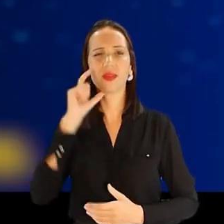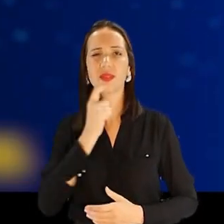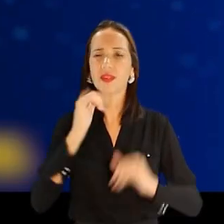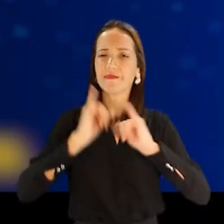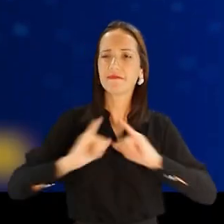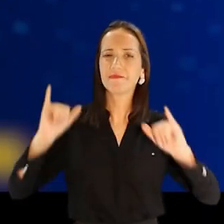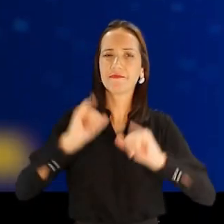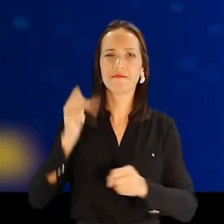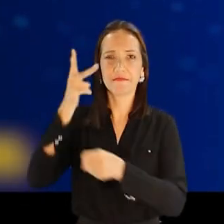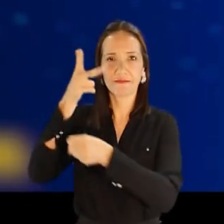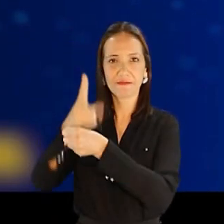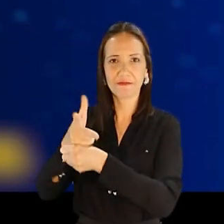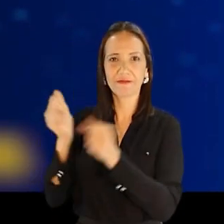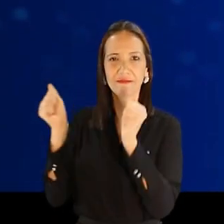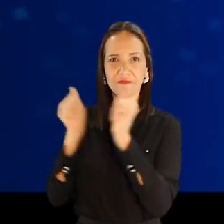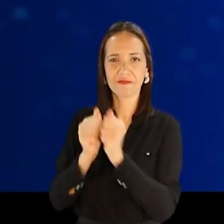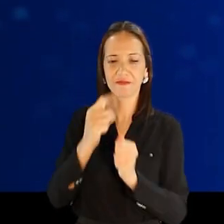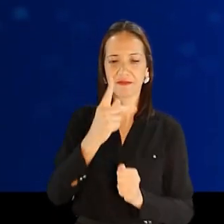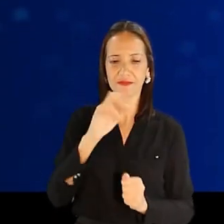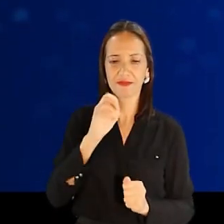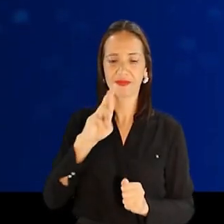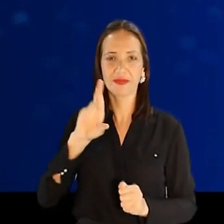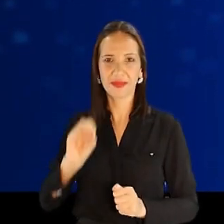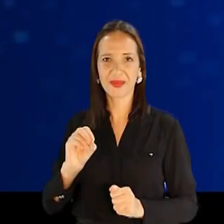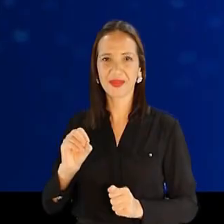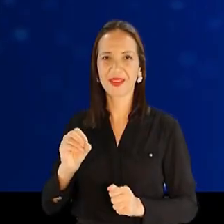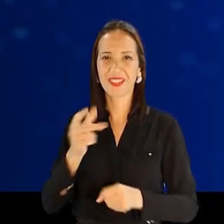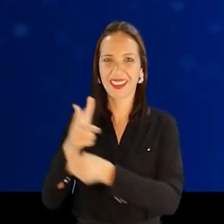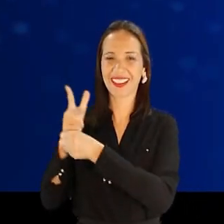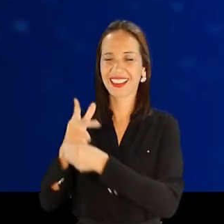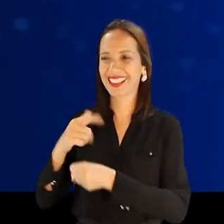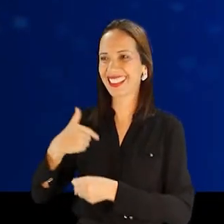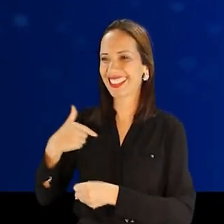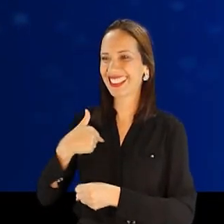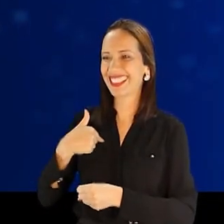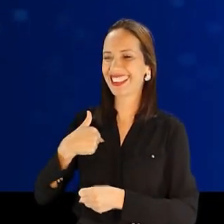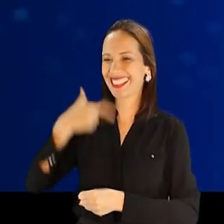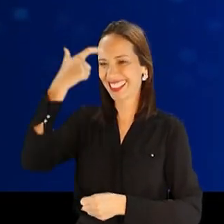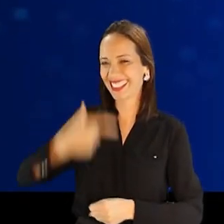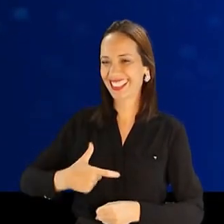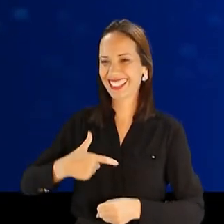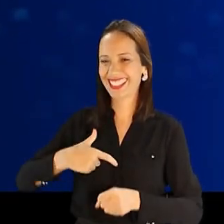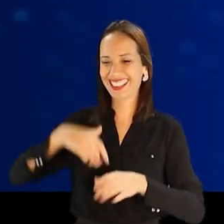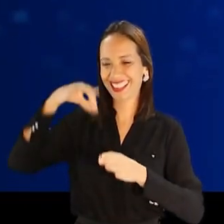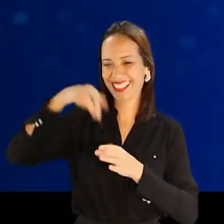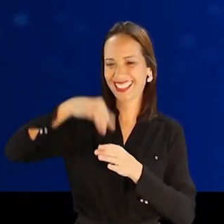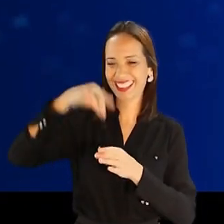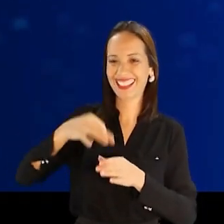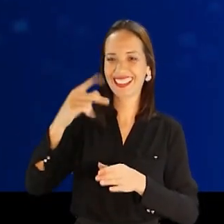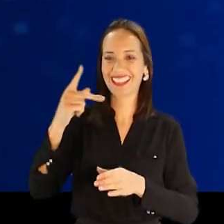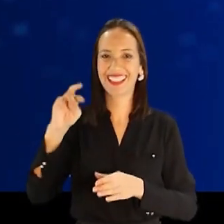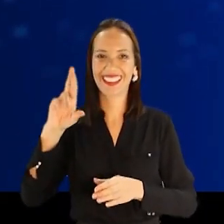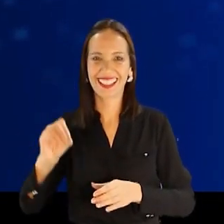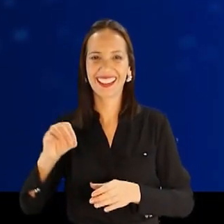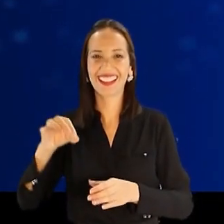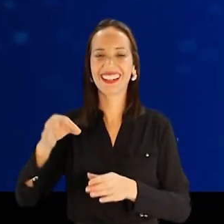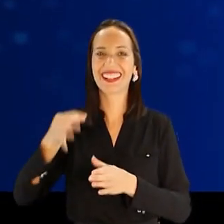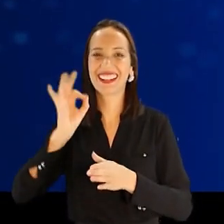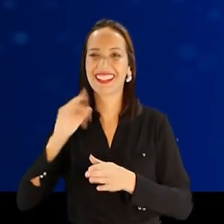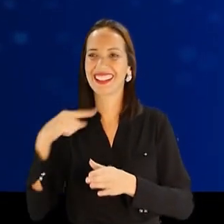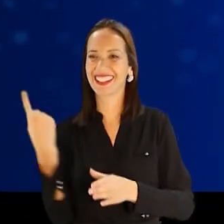Ricardo Nunes publicou esse vídeo ao lado de Pedro em suas redes. Eu fazendo aqui o café, e aqui ó, tá aqui o Pedro, e aqui ó,